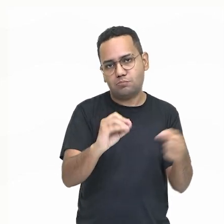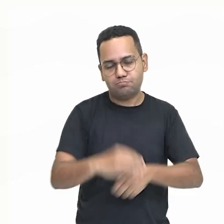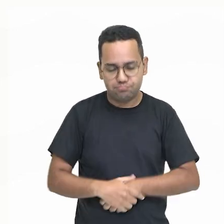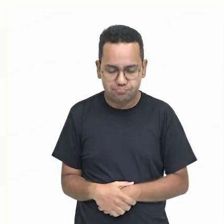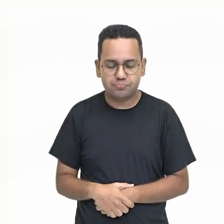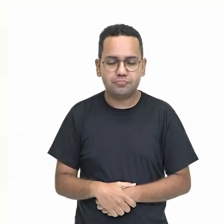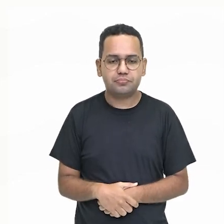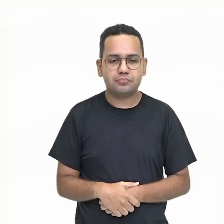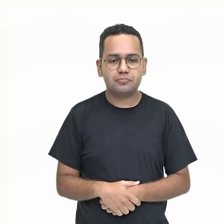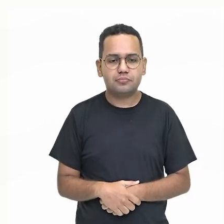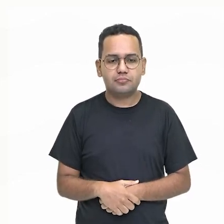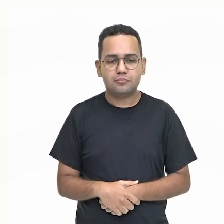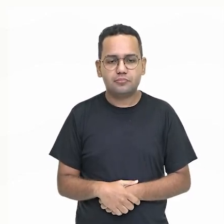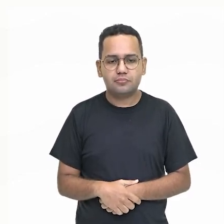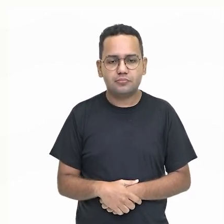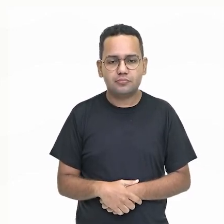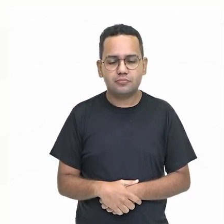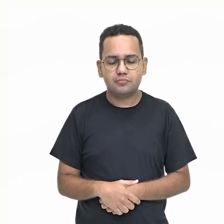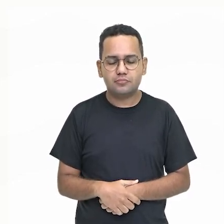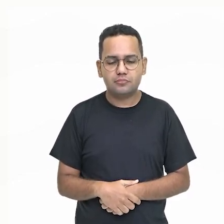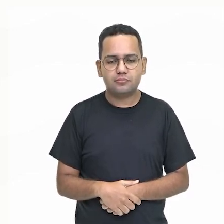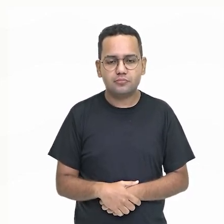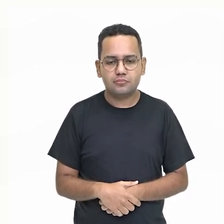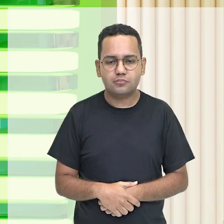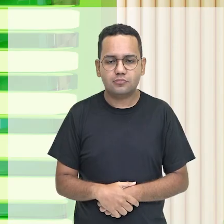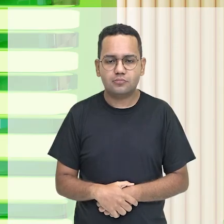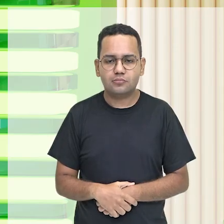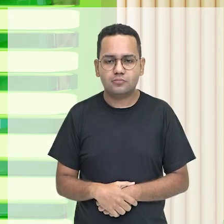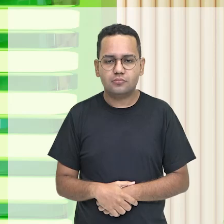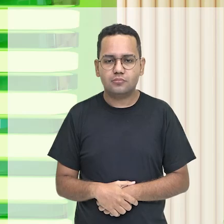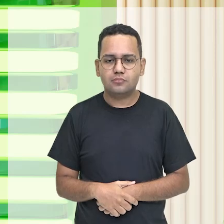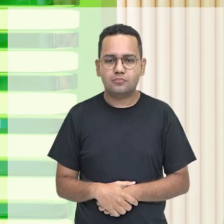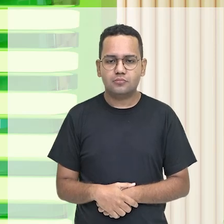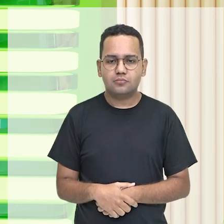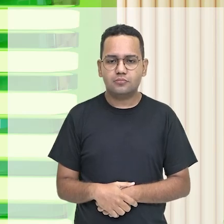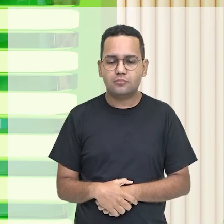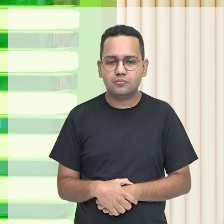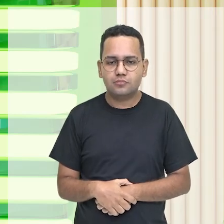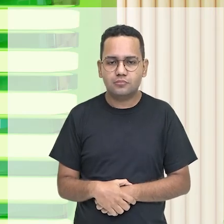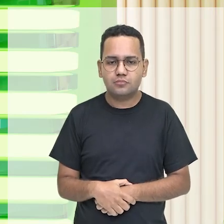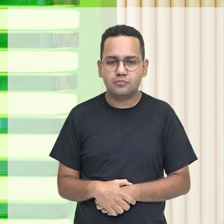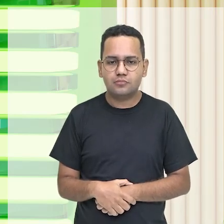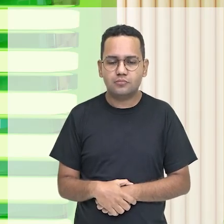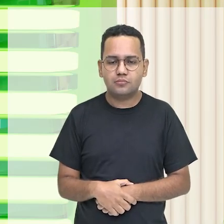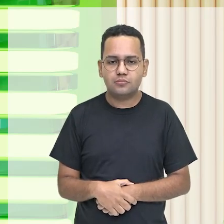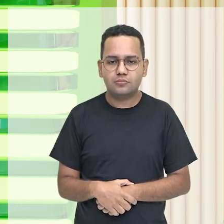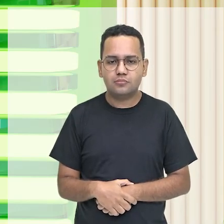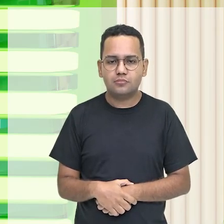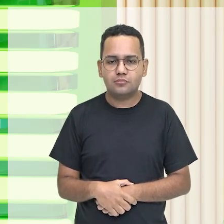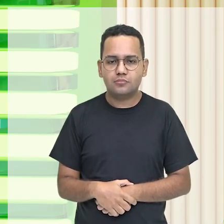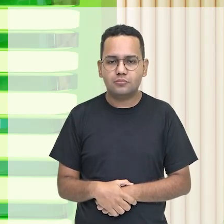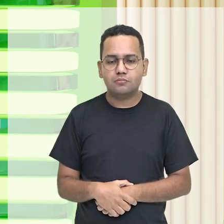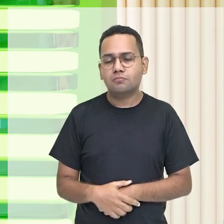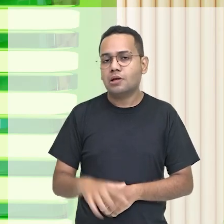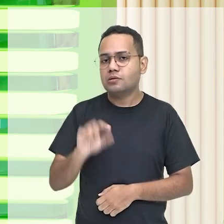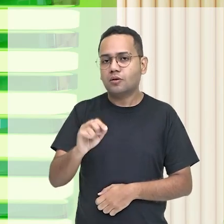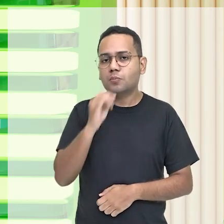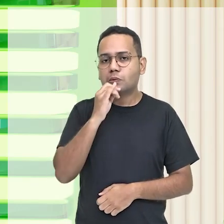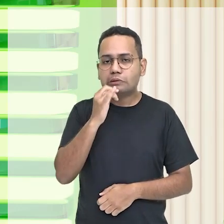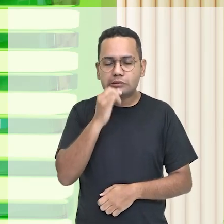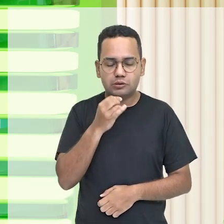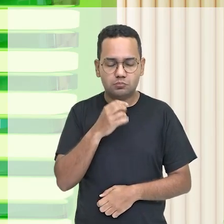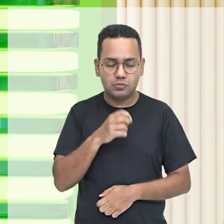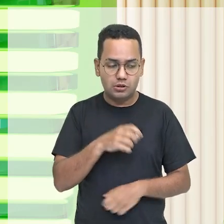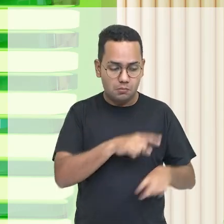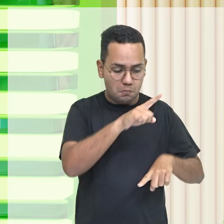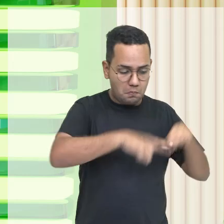vai ser Ness nessa situação exatamente a distância que o móvel percorre já